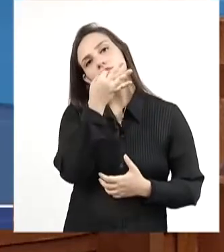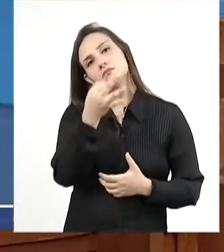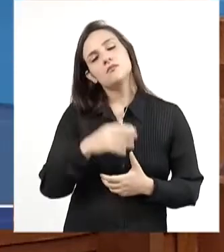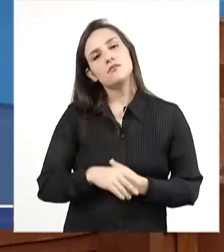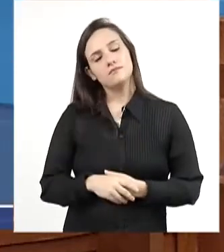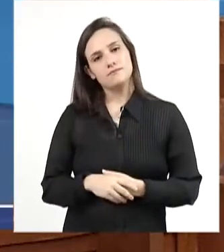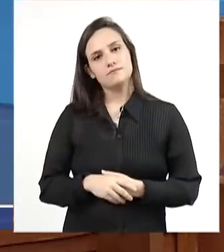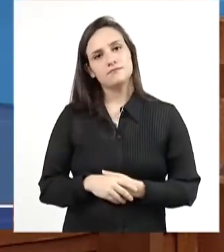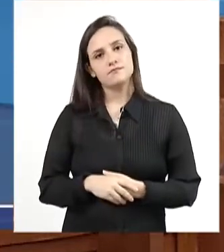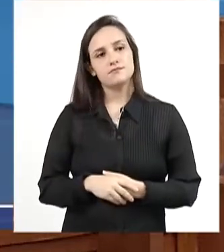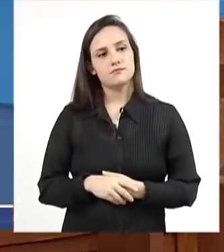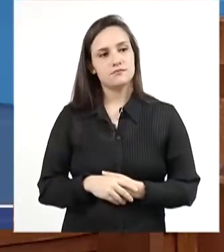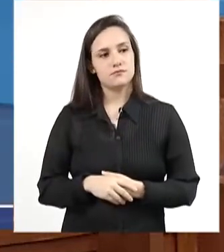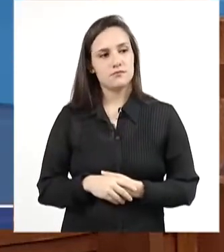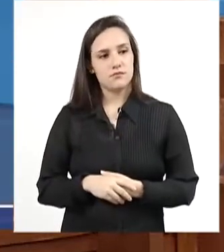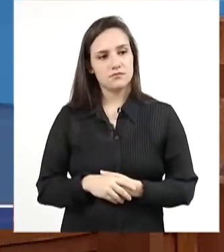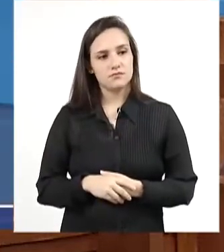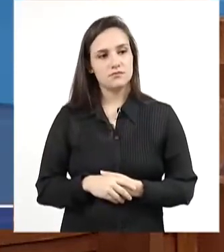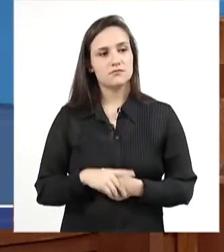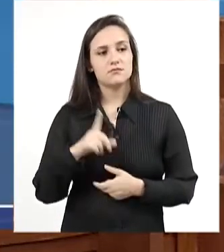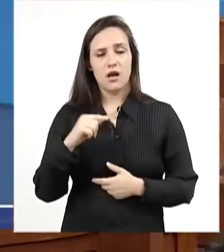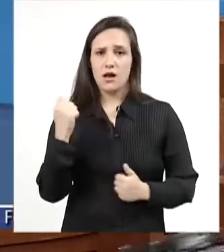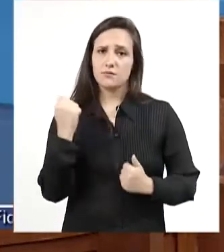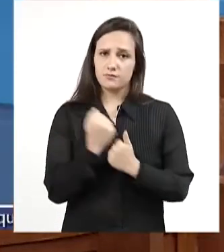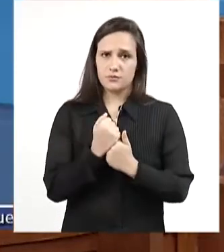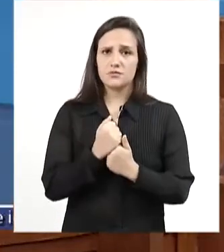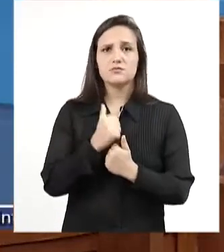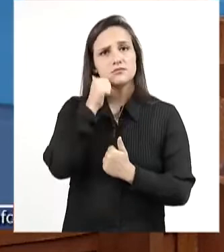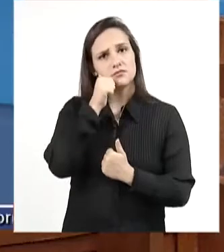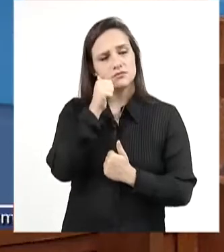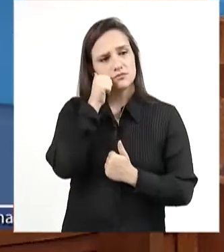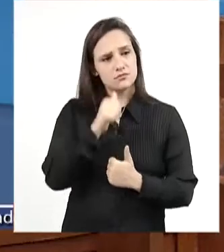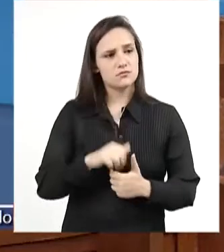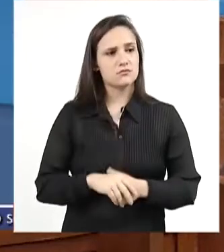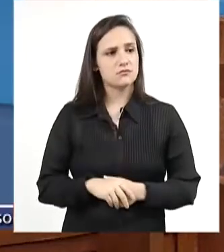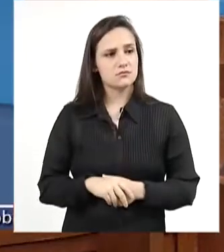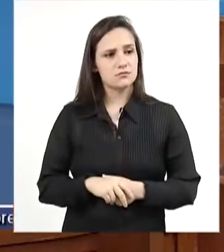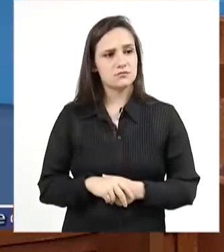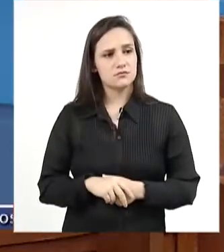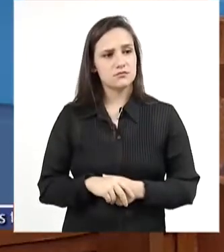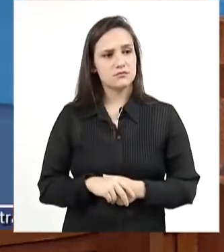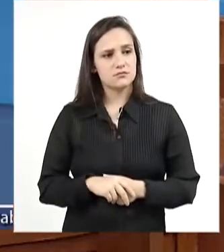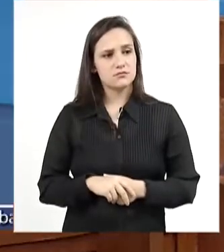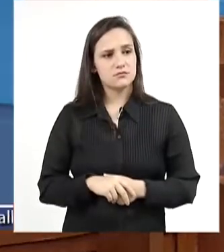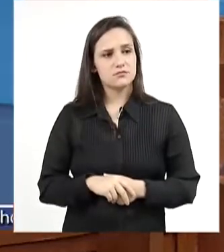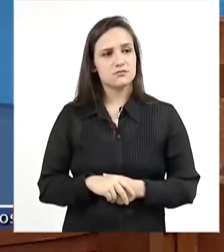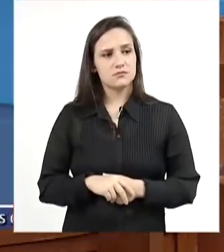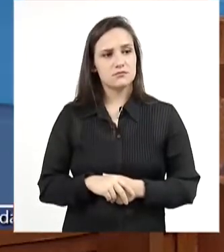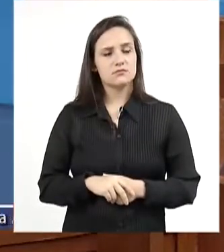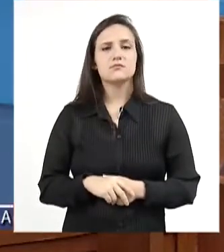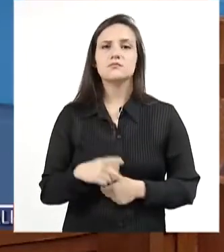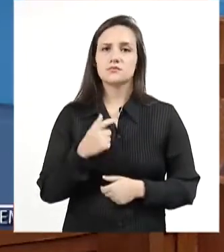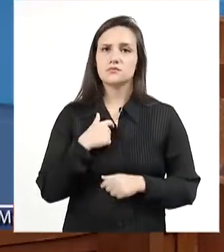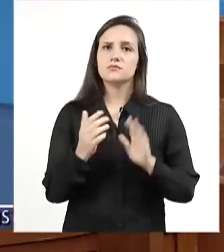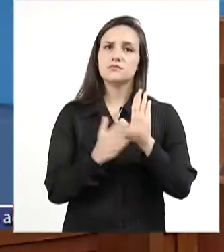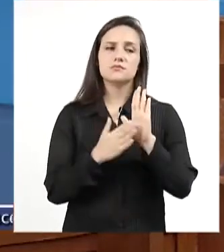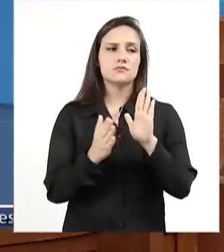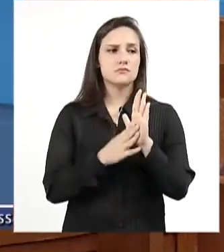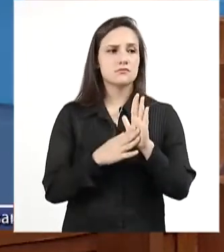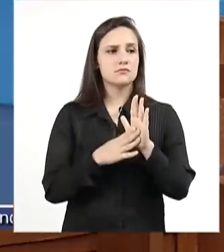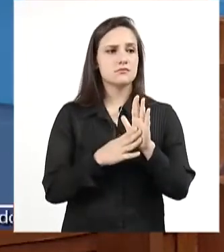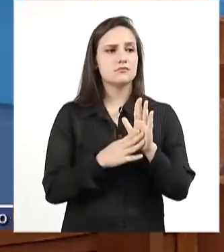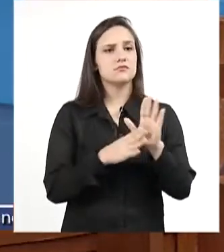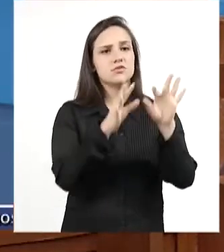colegas que, em apoio às mulheres e respeito, eu proponho um varal, sabe do quê? De roupas